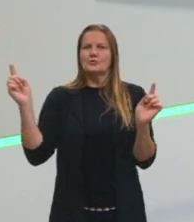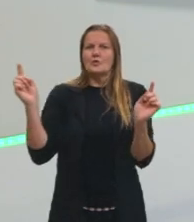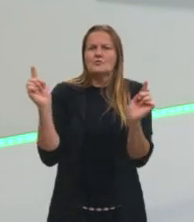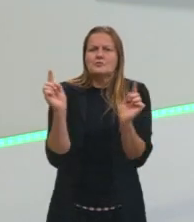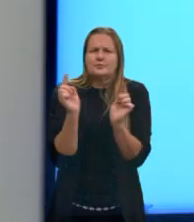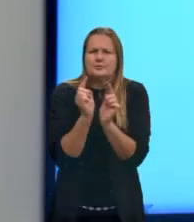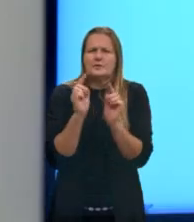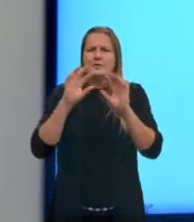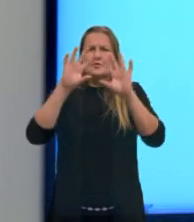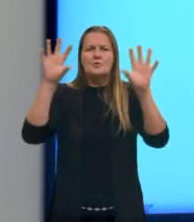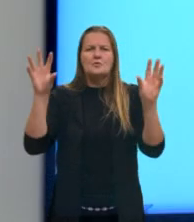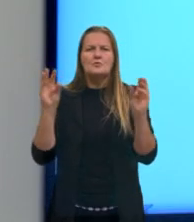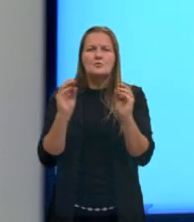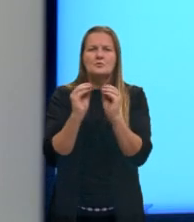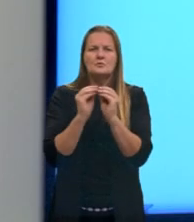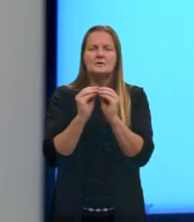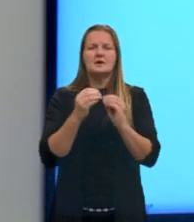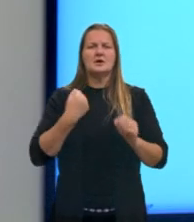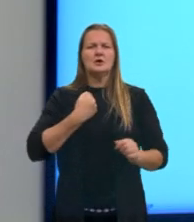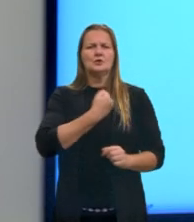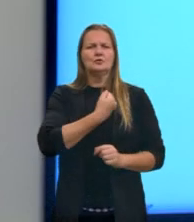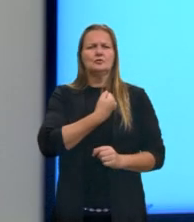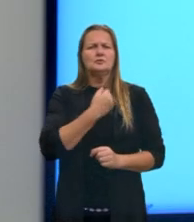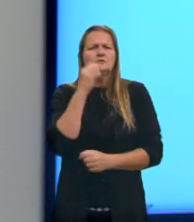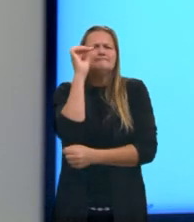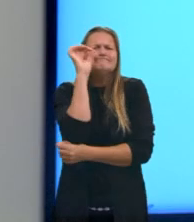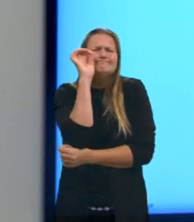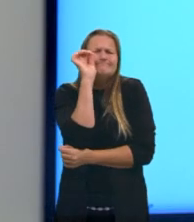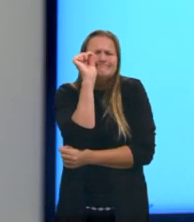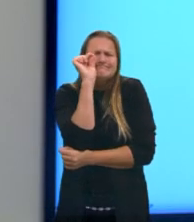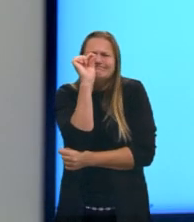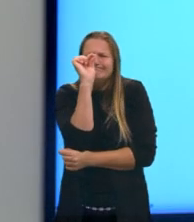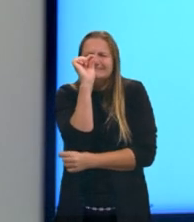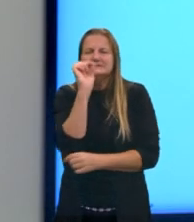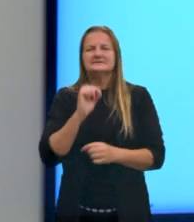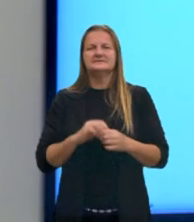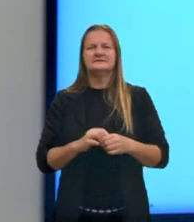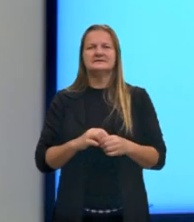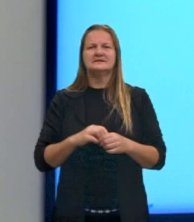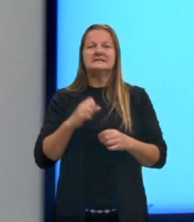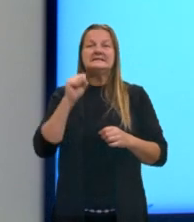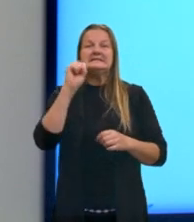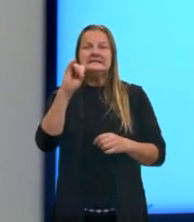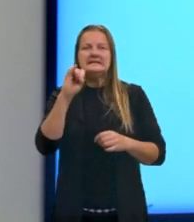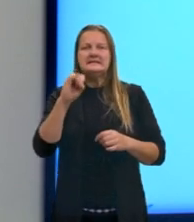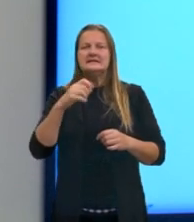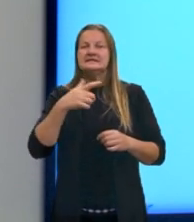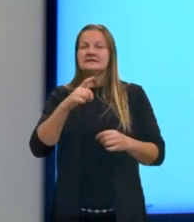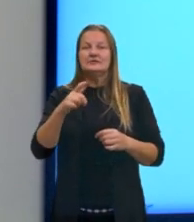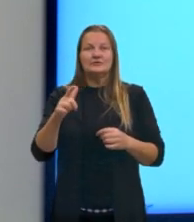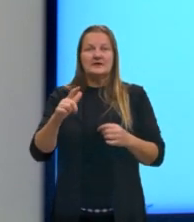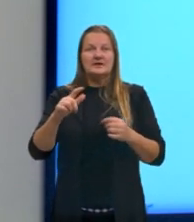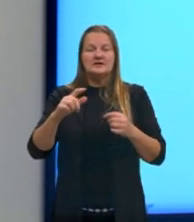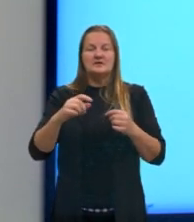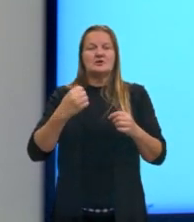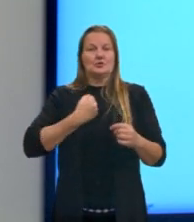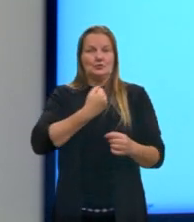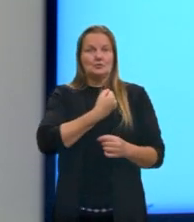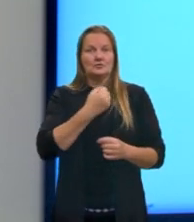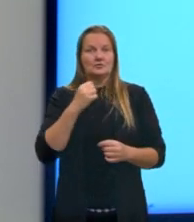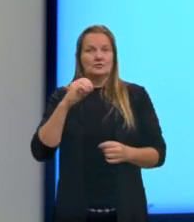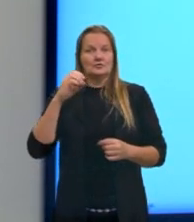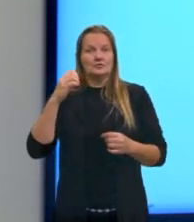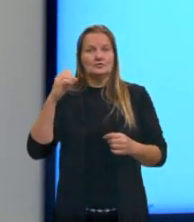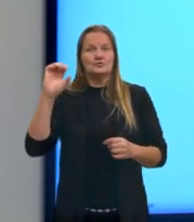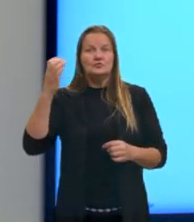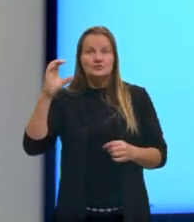que eles Na verdade ele é um número muito pequeno se a gente for escrever esse número sem ser em notação científica